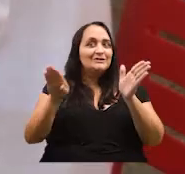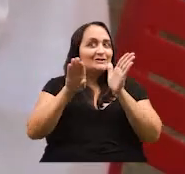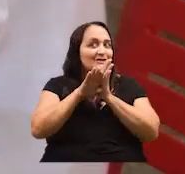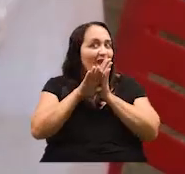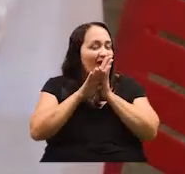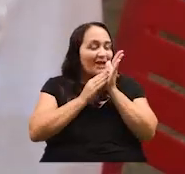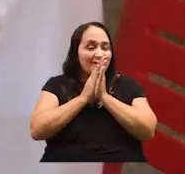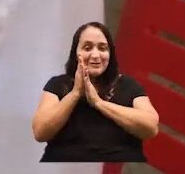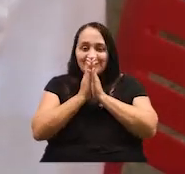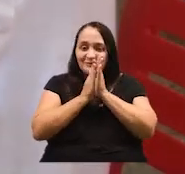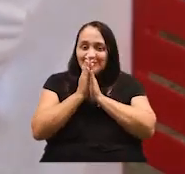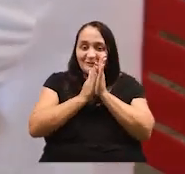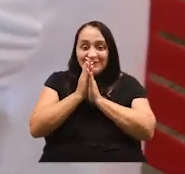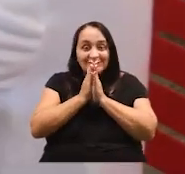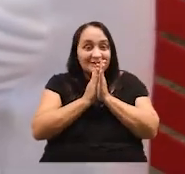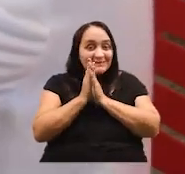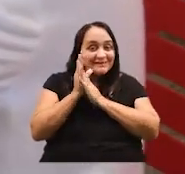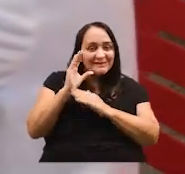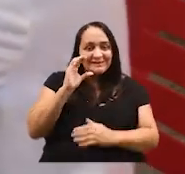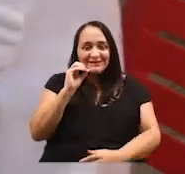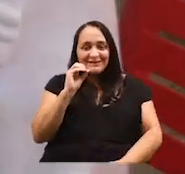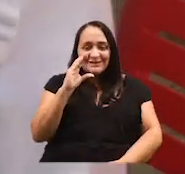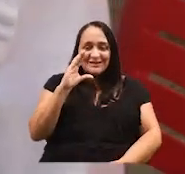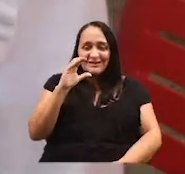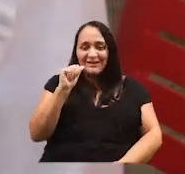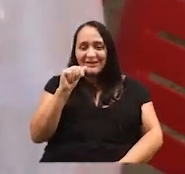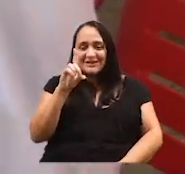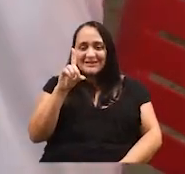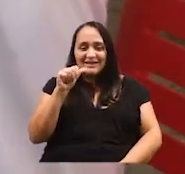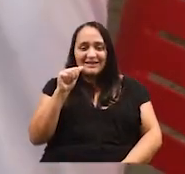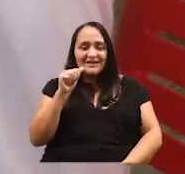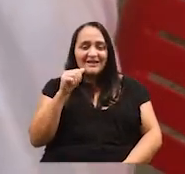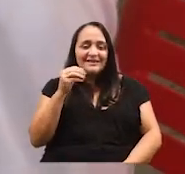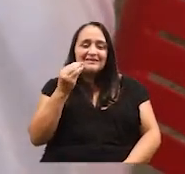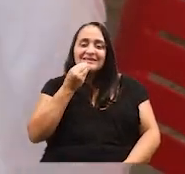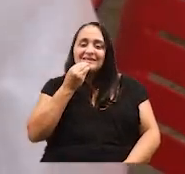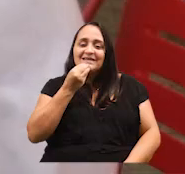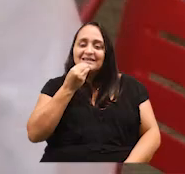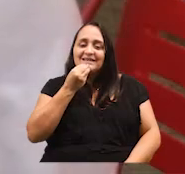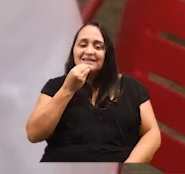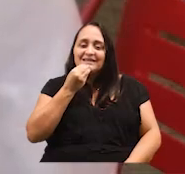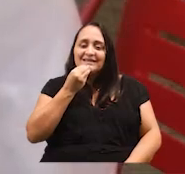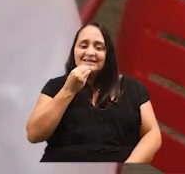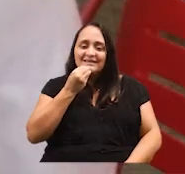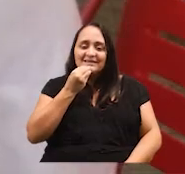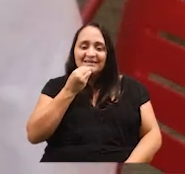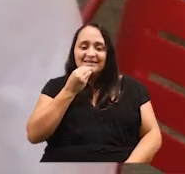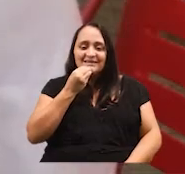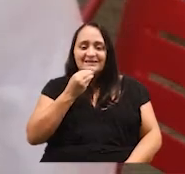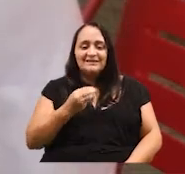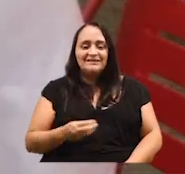Cheguei! Olha a nossa cocada! Tô louca para provar!